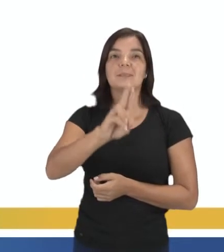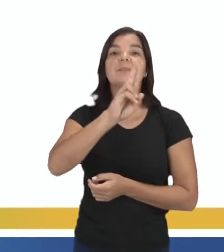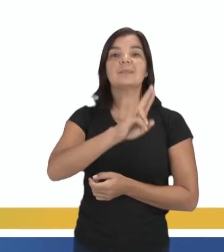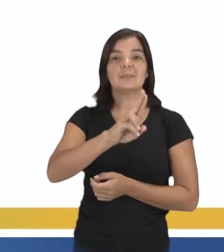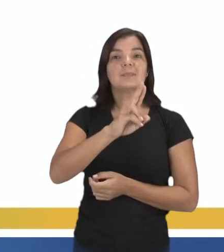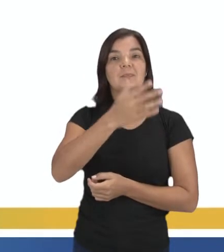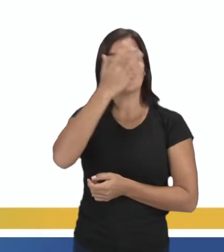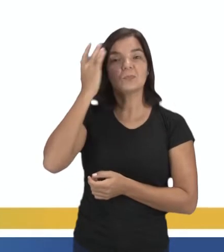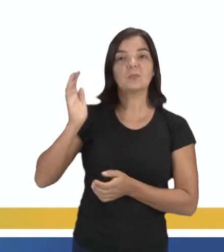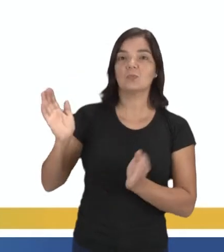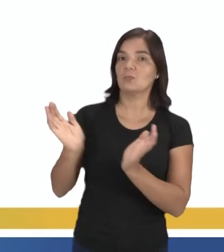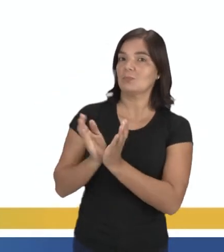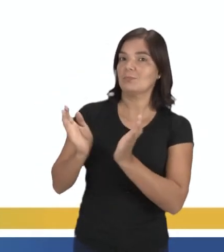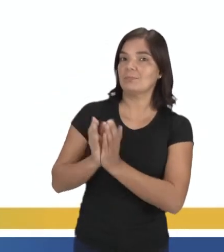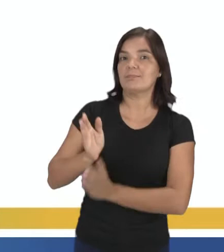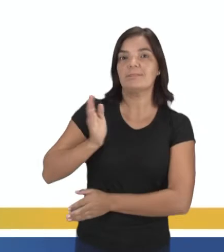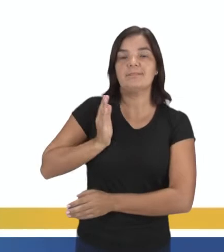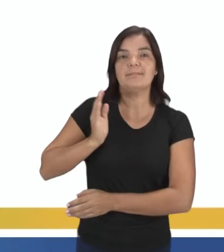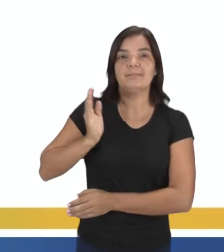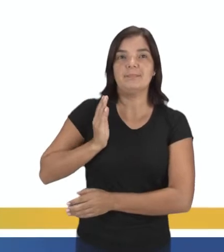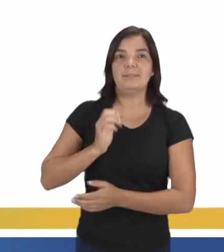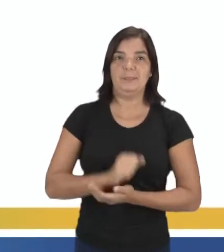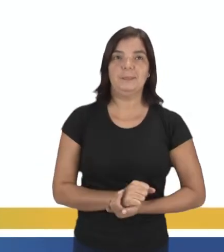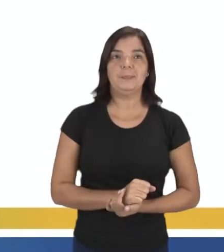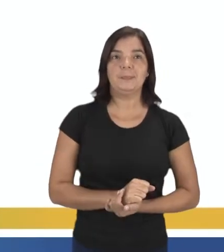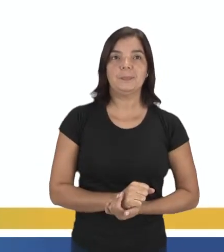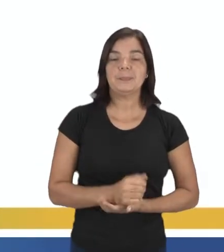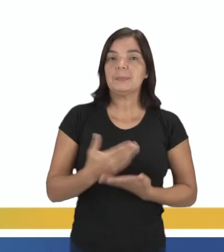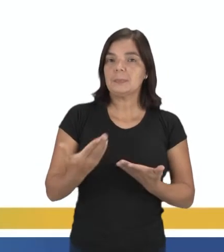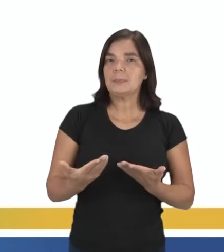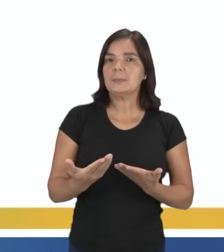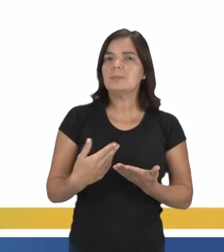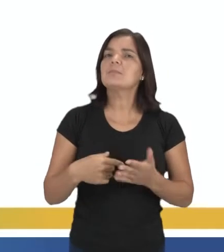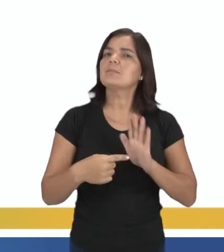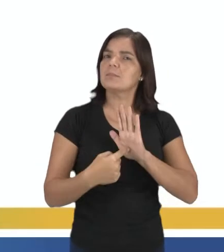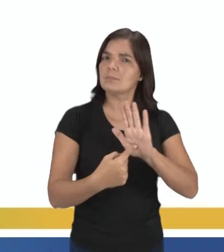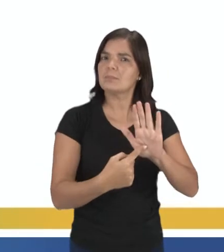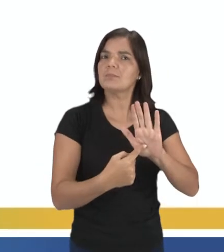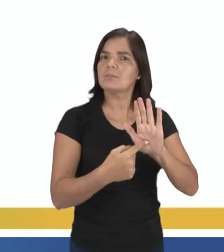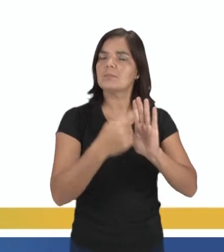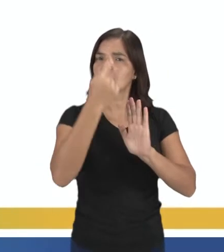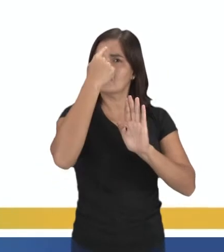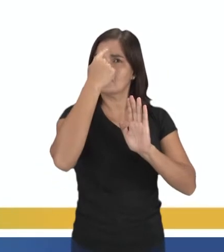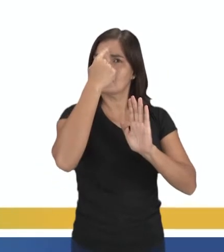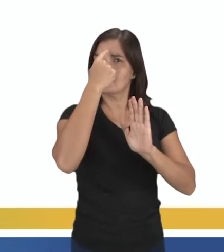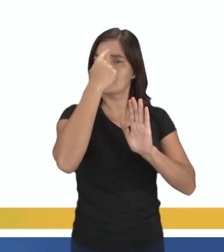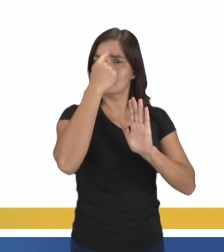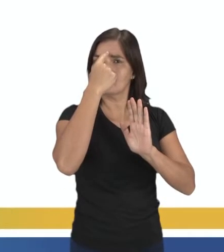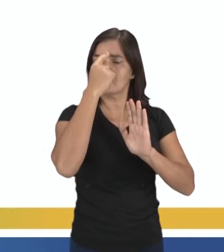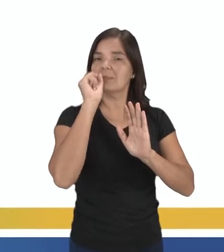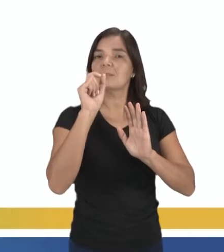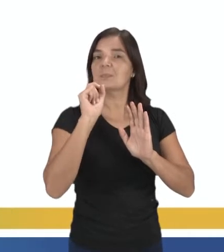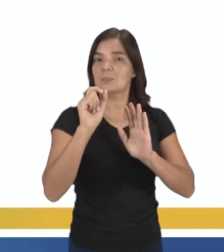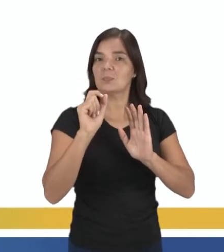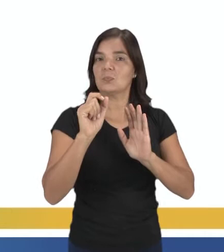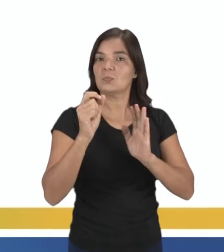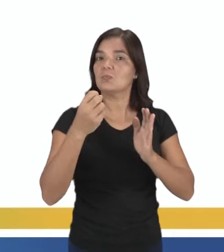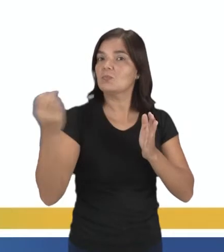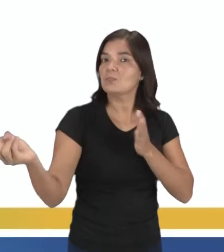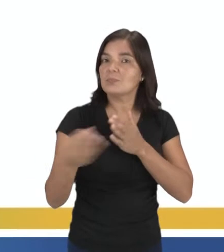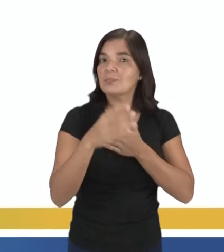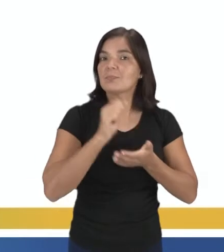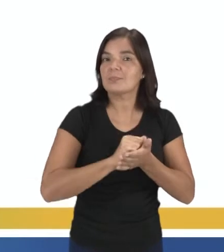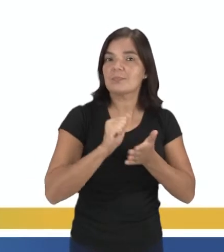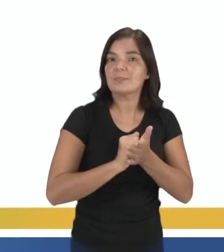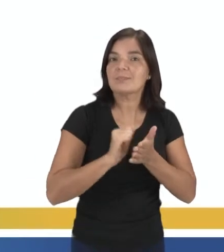grande elite lisboense, tá? Então, ele defendeu e atacou o pensamento de independência de novos